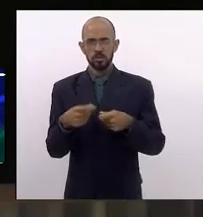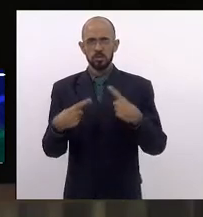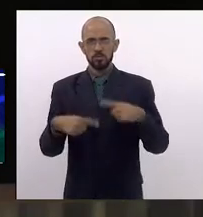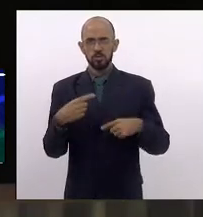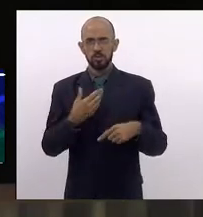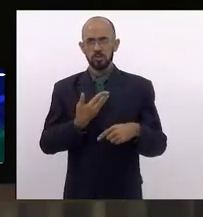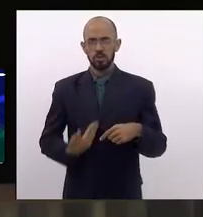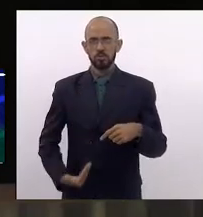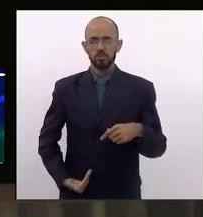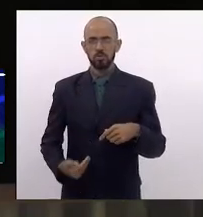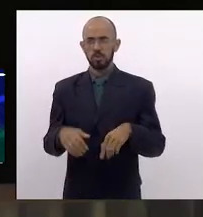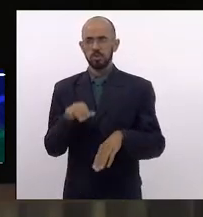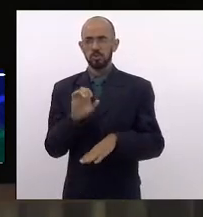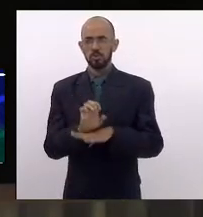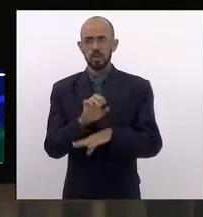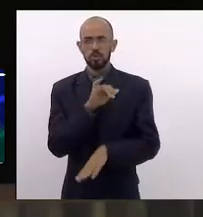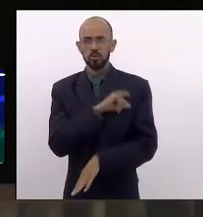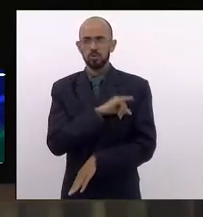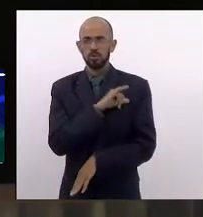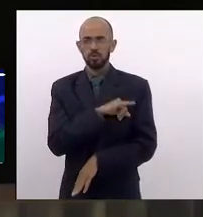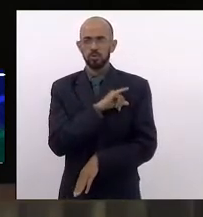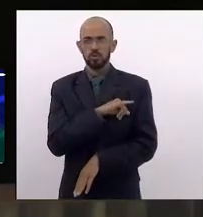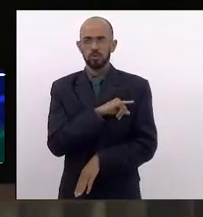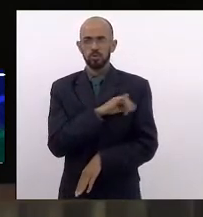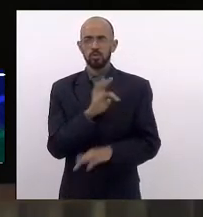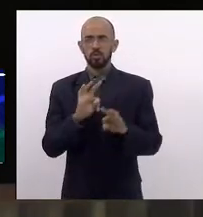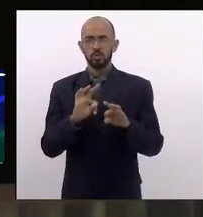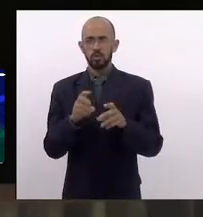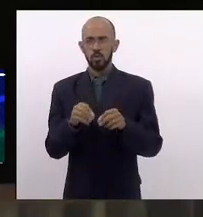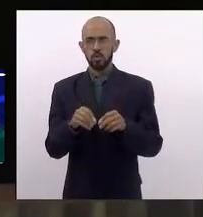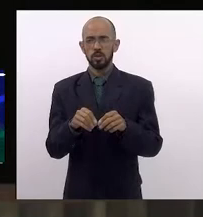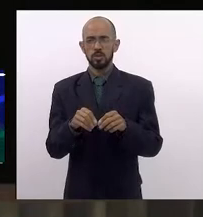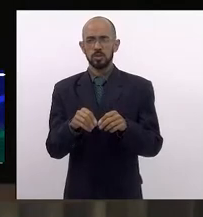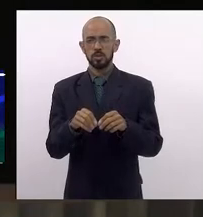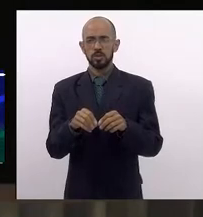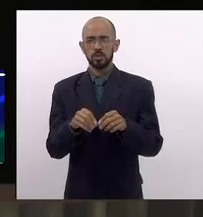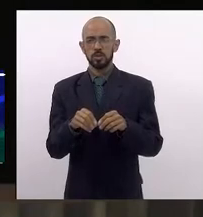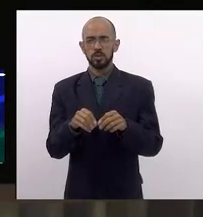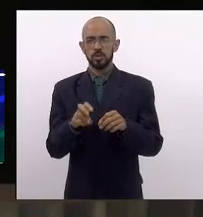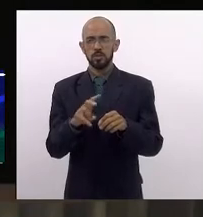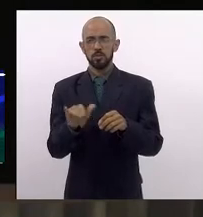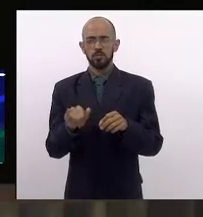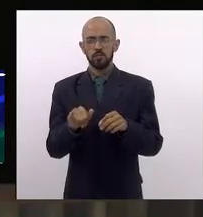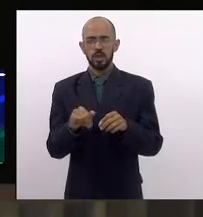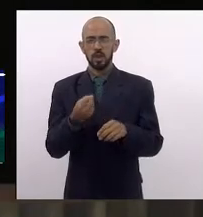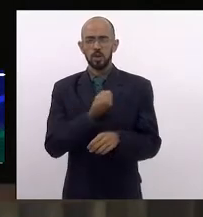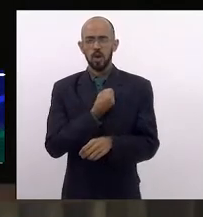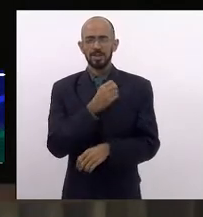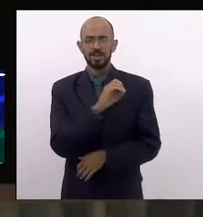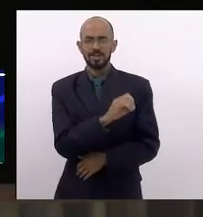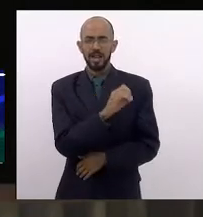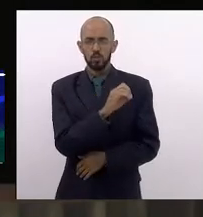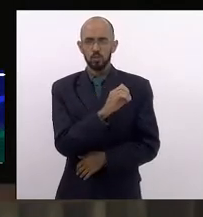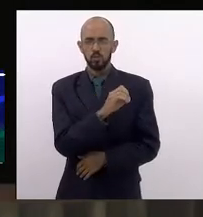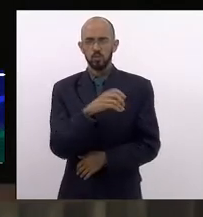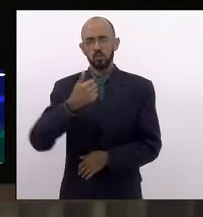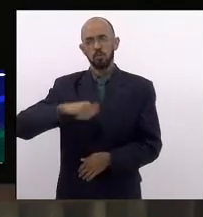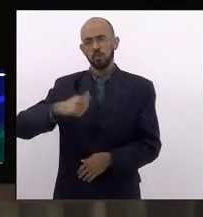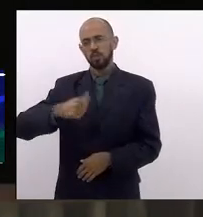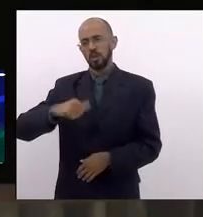políticas públicas do Estado do Rio de Janeiro todas elas levaram zero não há